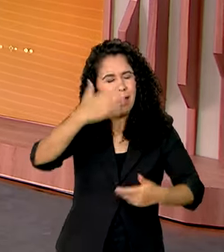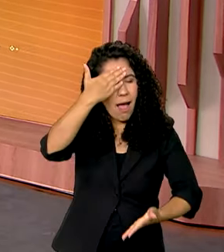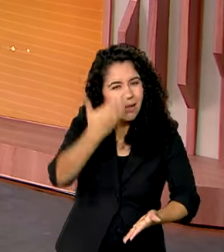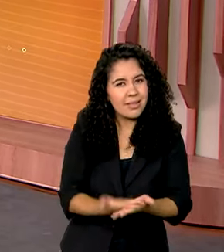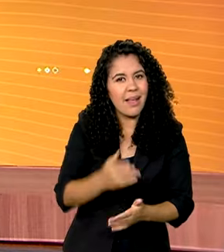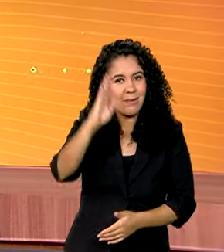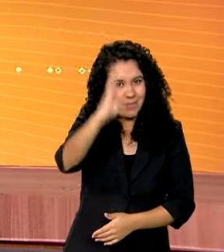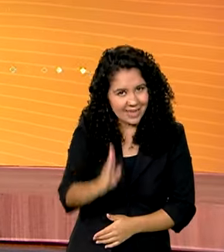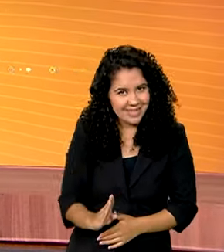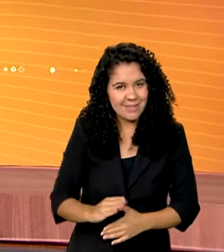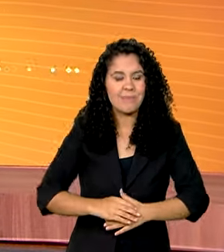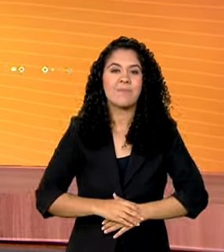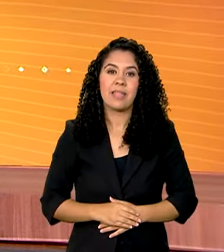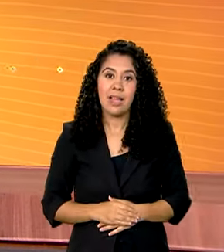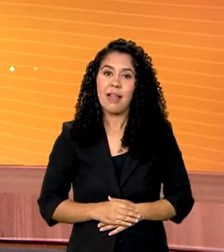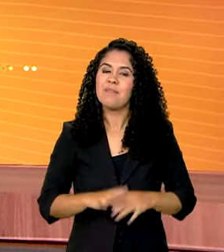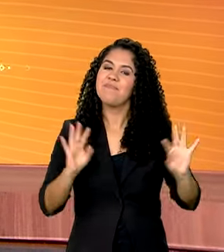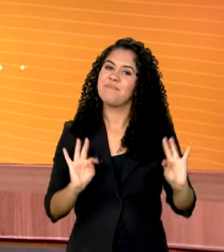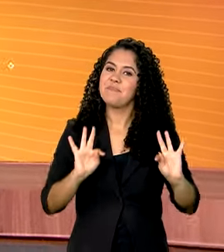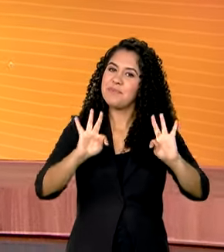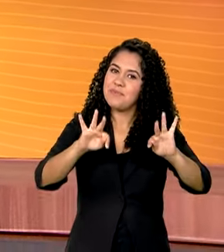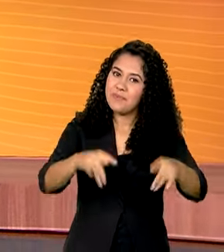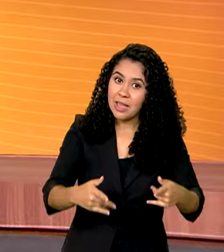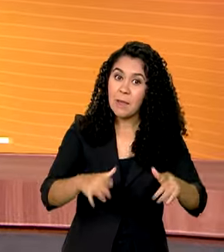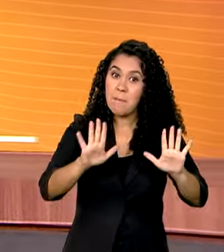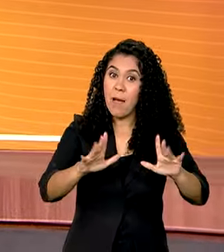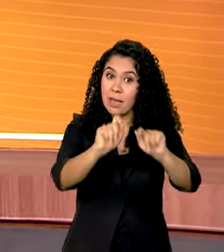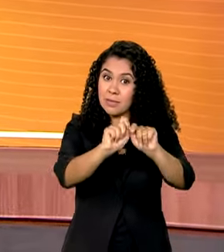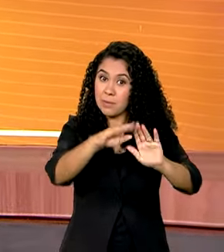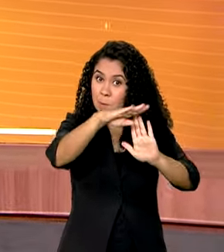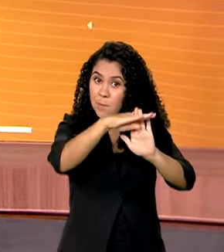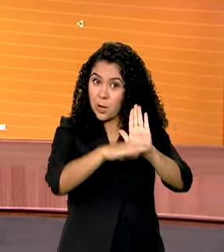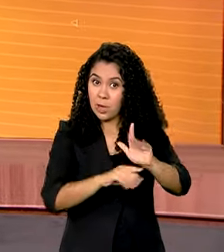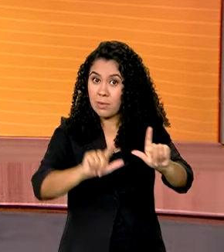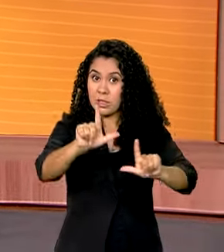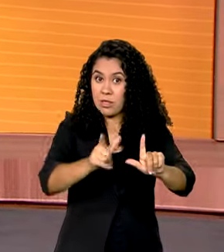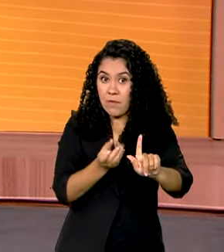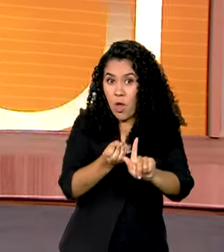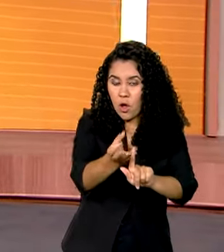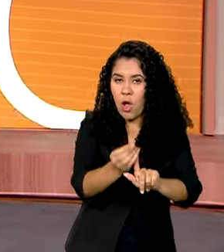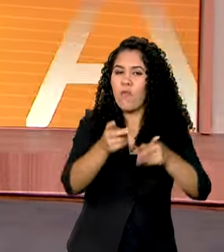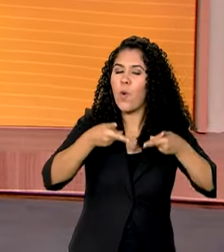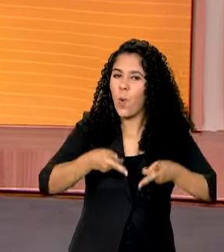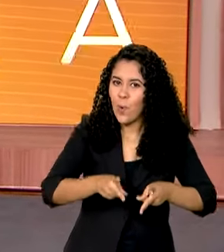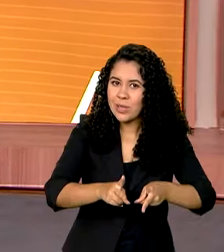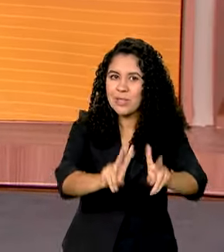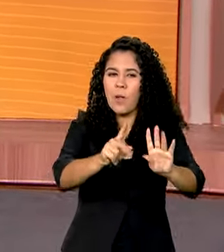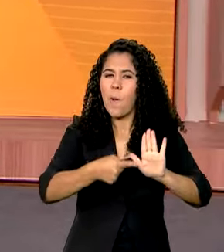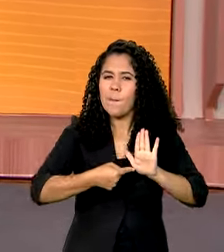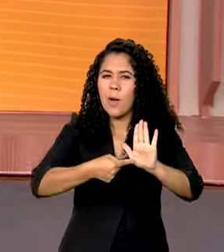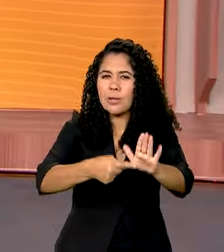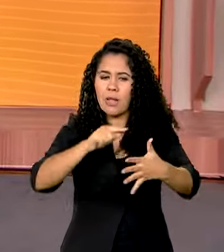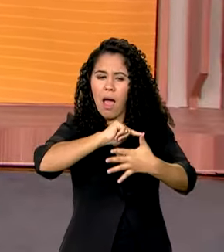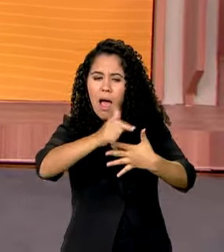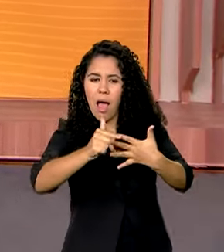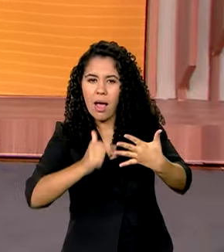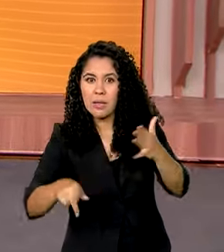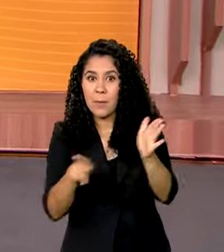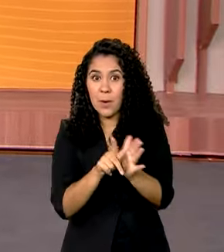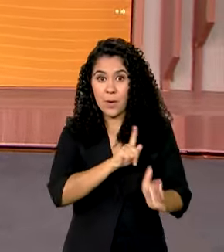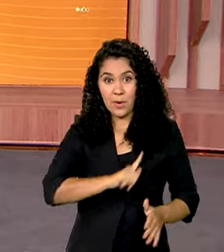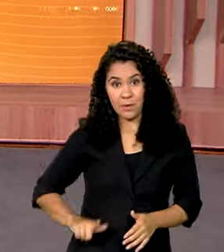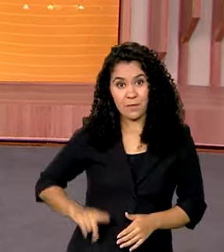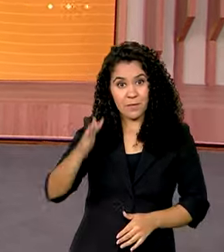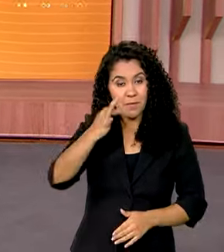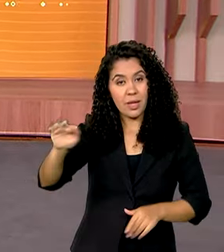Brasil. E o Brasil em Dia fica por aqui, mas o Canal Gov segue com a programação, mostrando todas as ações do governo federal,